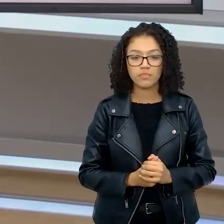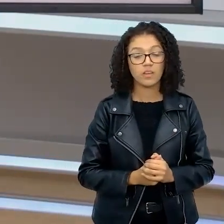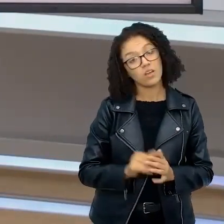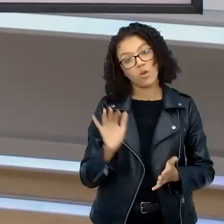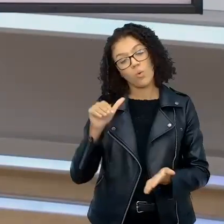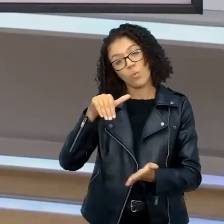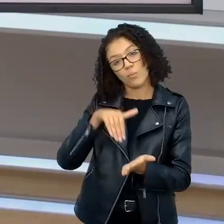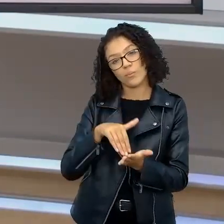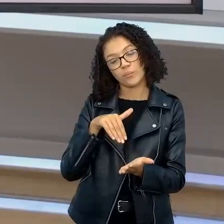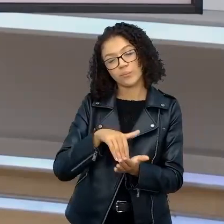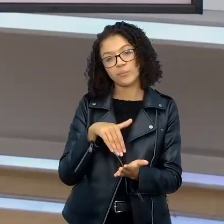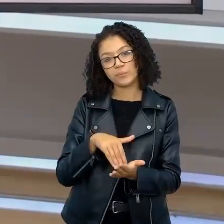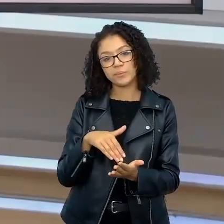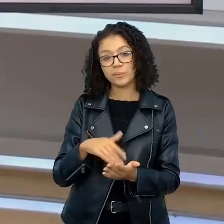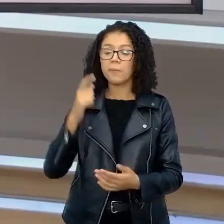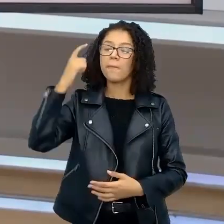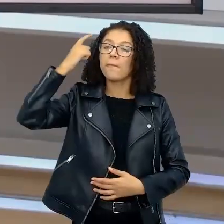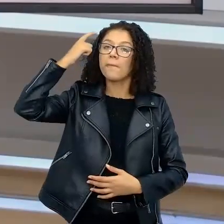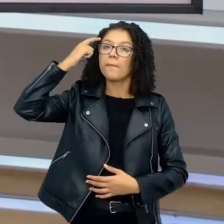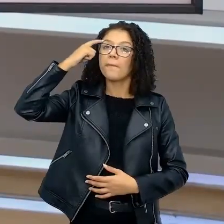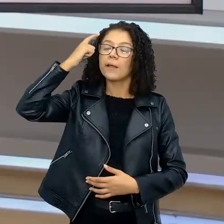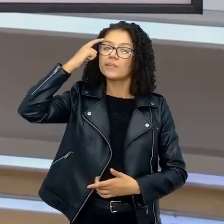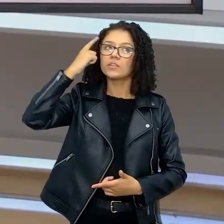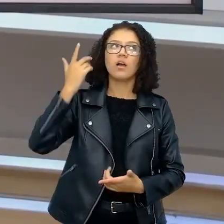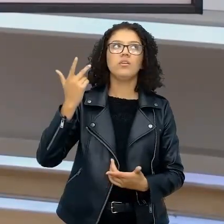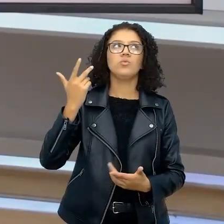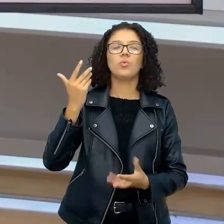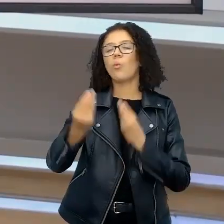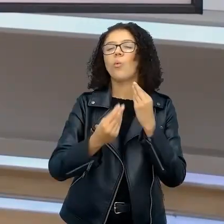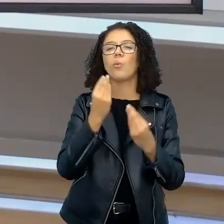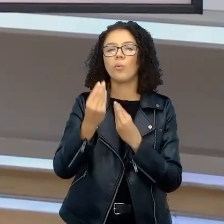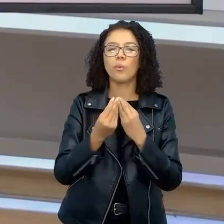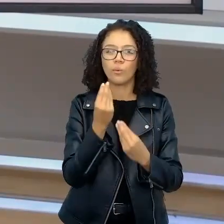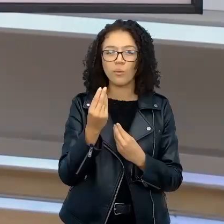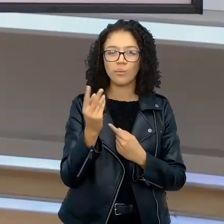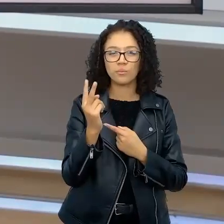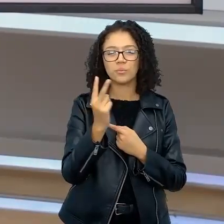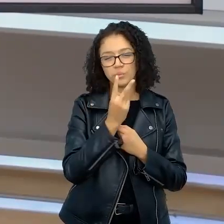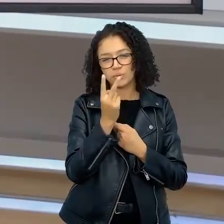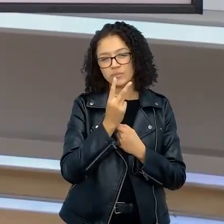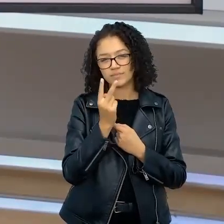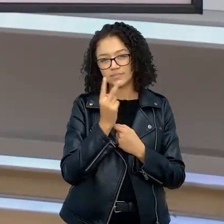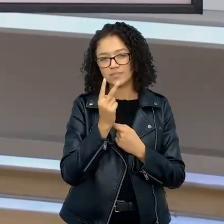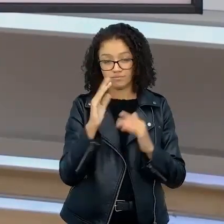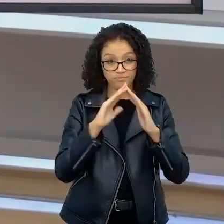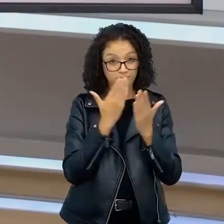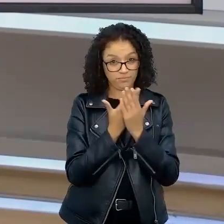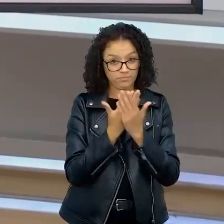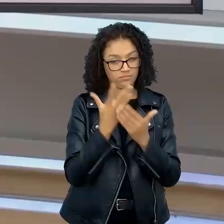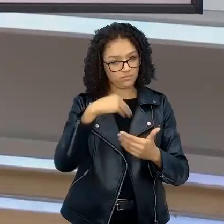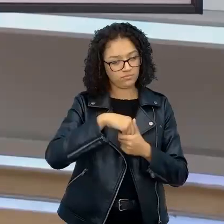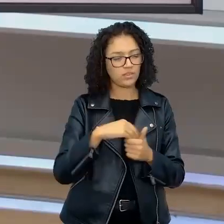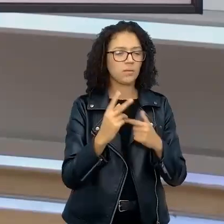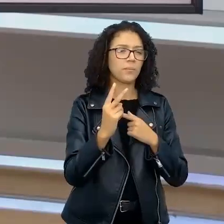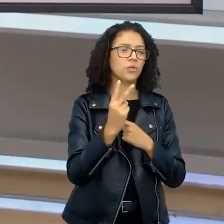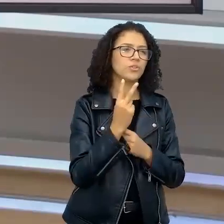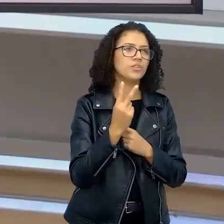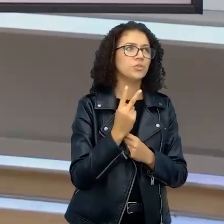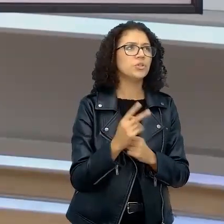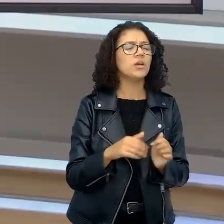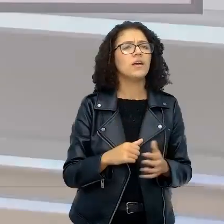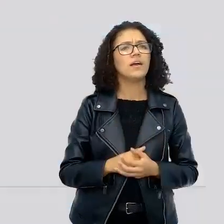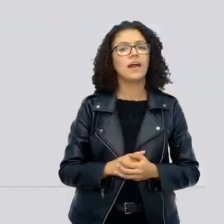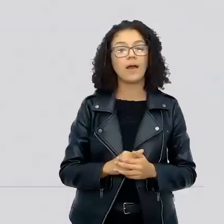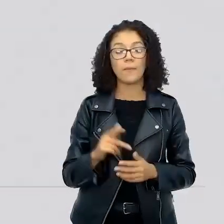fim, pensando até em aspectos de prevenção dentro das escolas, muitos professores acabam